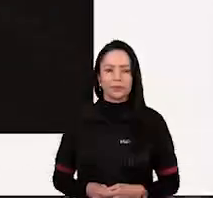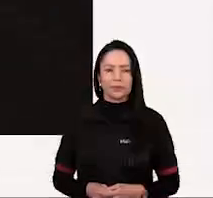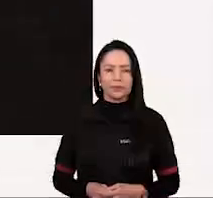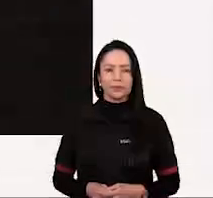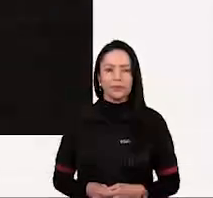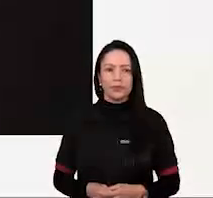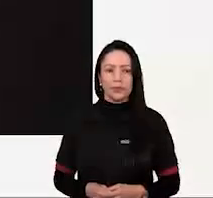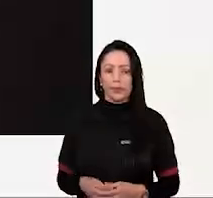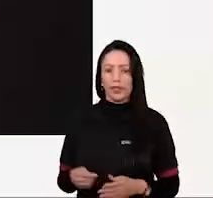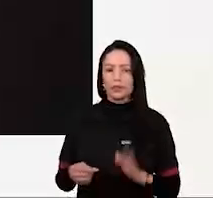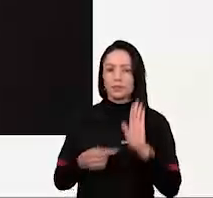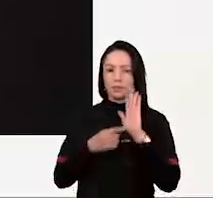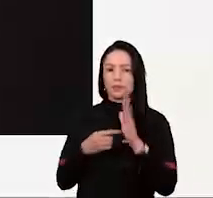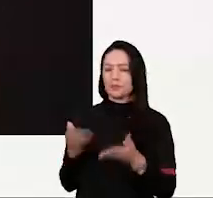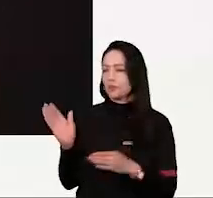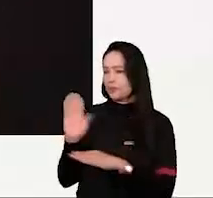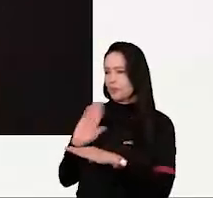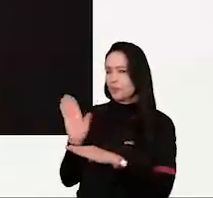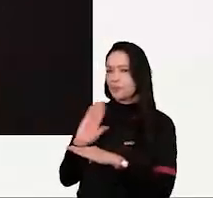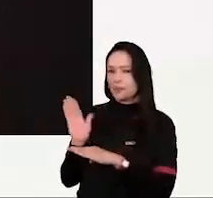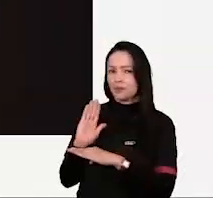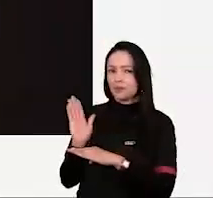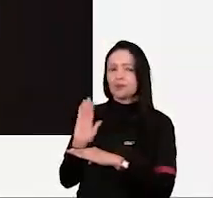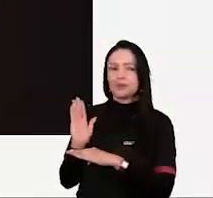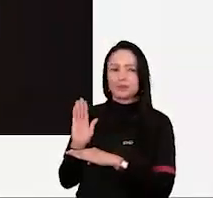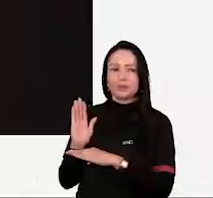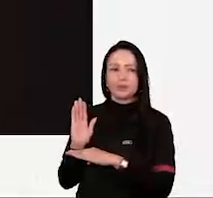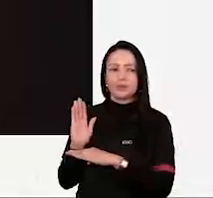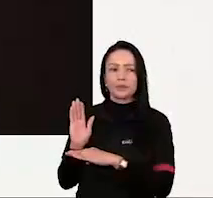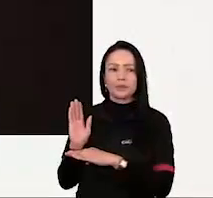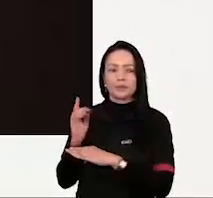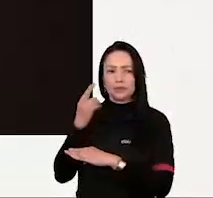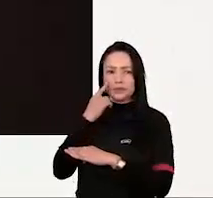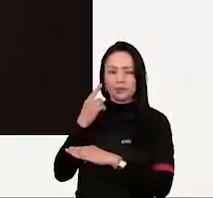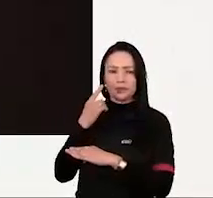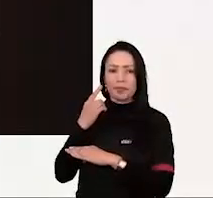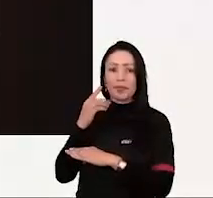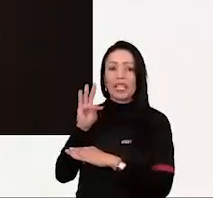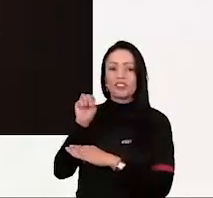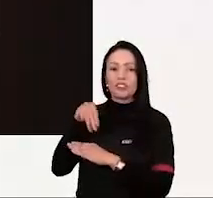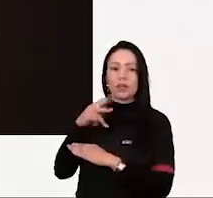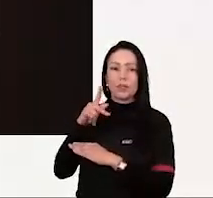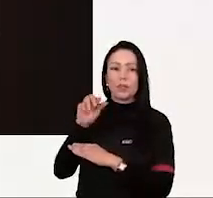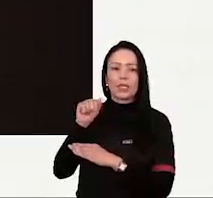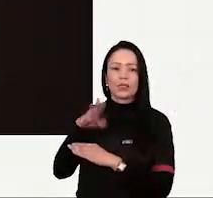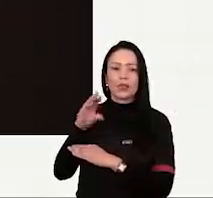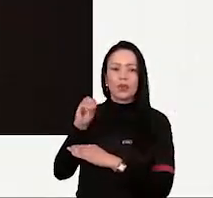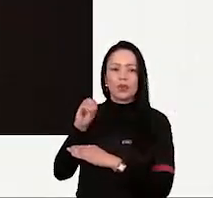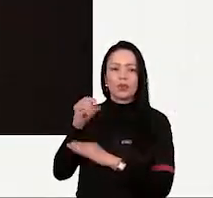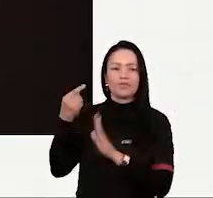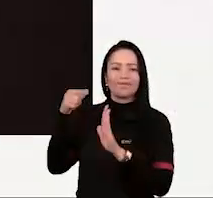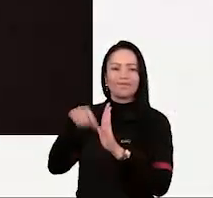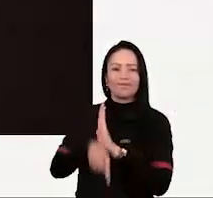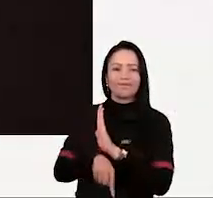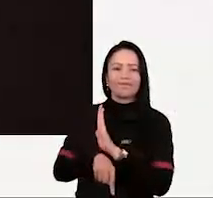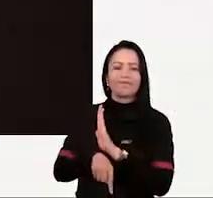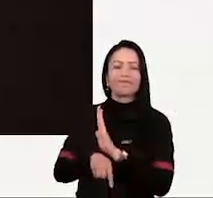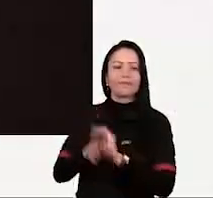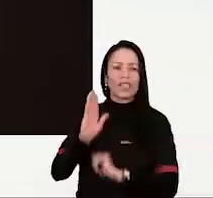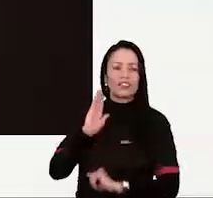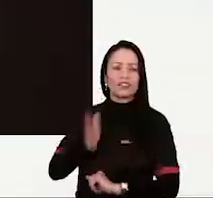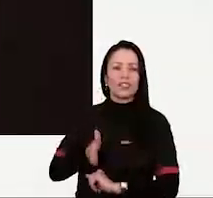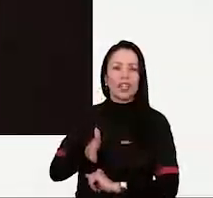Então, eu trouxe aqui para vocês, né, um vídeo de uma miringotomia, que é perfuração do tímpano, para acessar essa orelha média, coleta